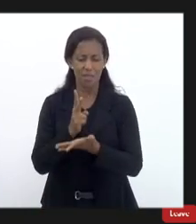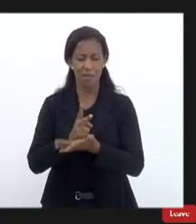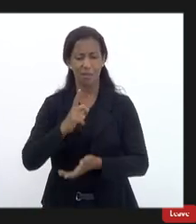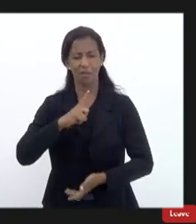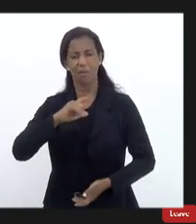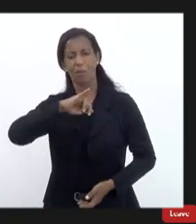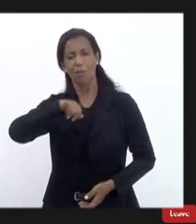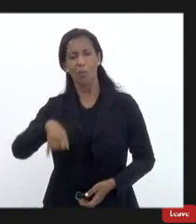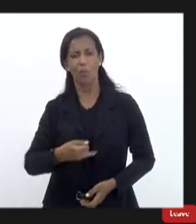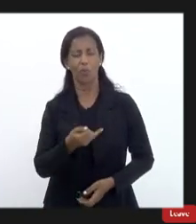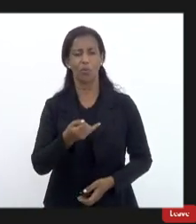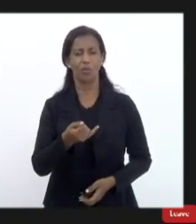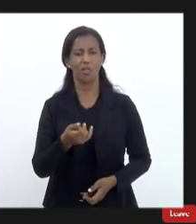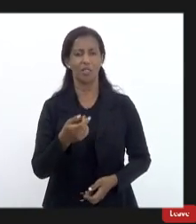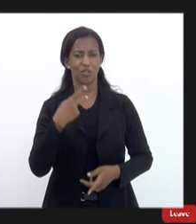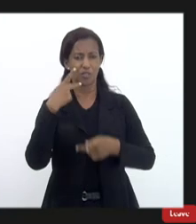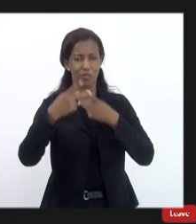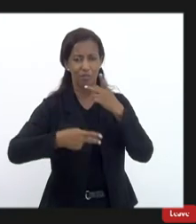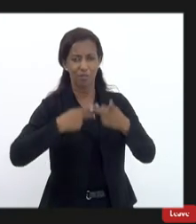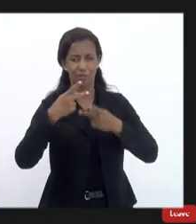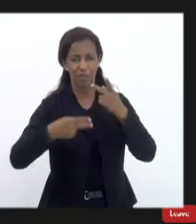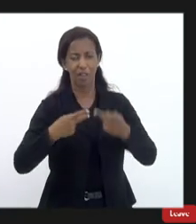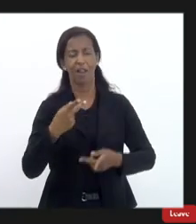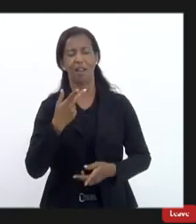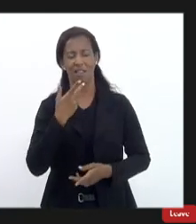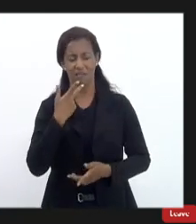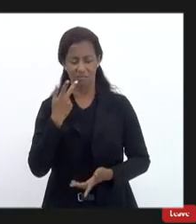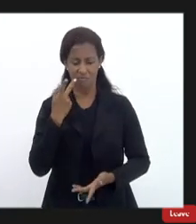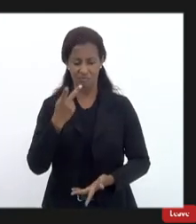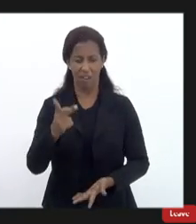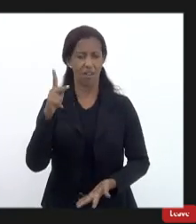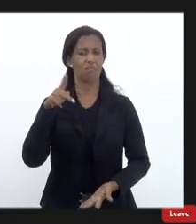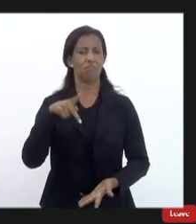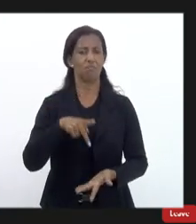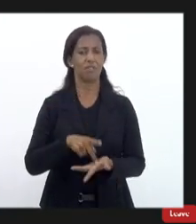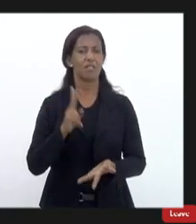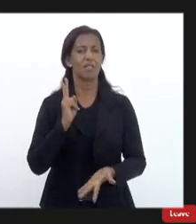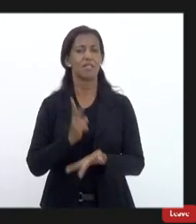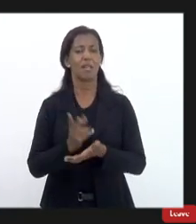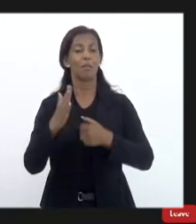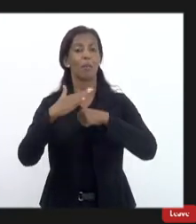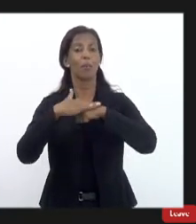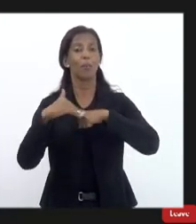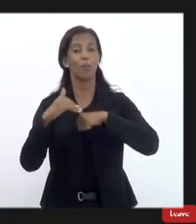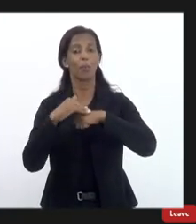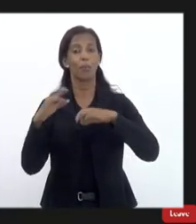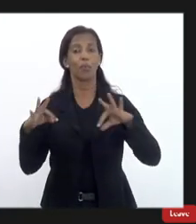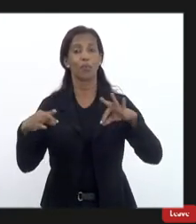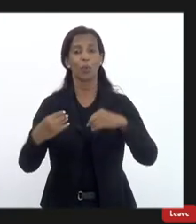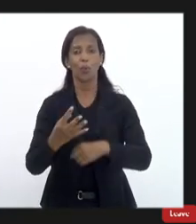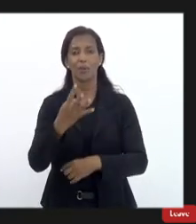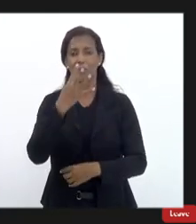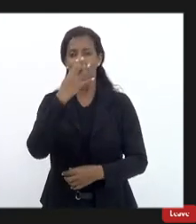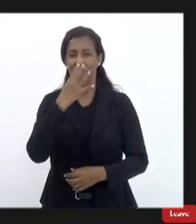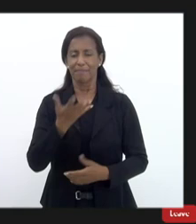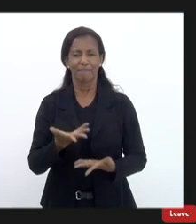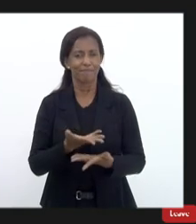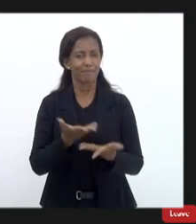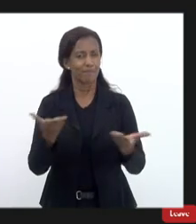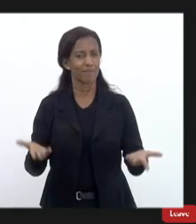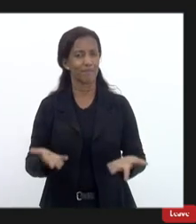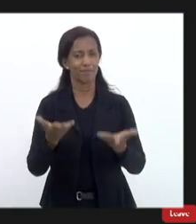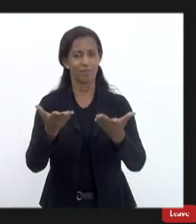oportunidade de fazer uma fala, eu gosto de deixar registrado todo o carinho, toda a admiração a todos